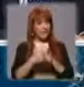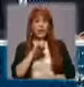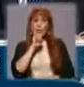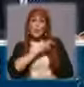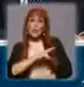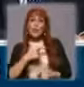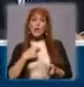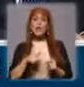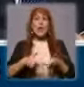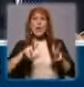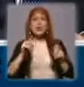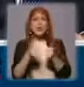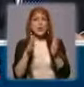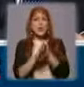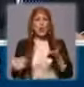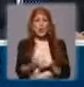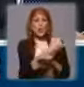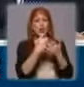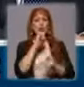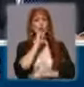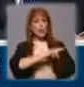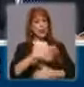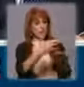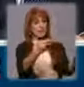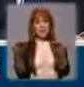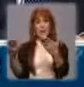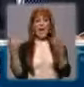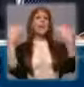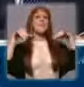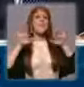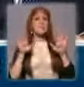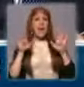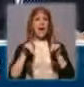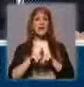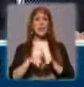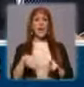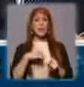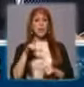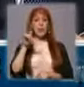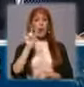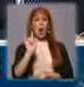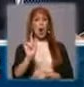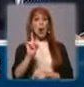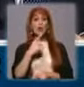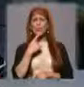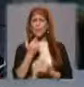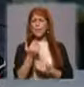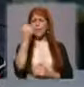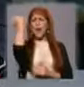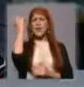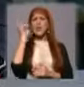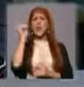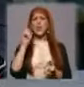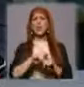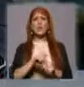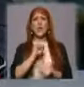Eventualmente, não estão disponíveis todos os recursos que poderiam estar. De qualquer das maneiras, a preocupação da Liga é muito mais com